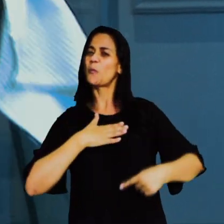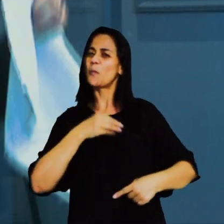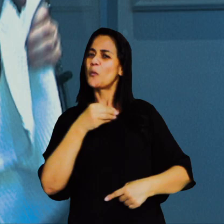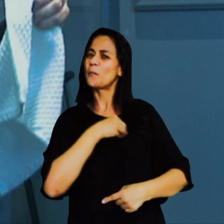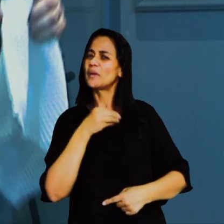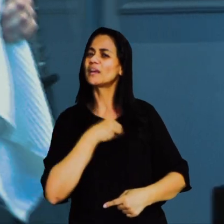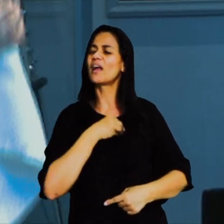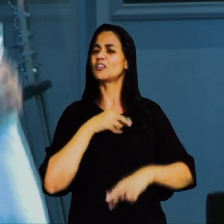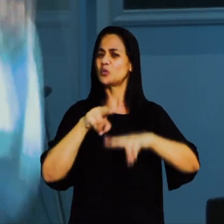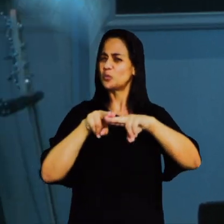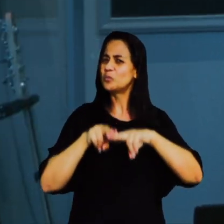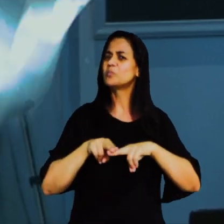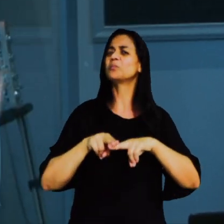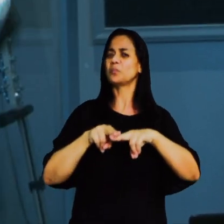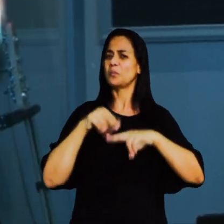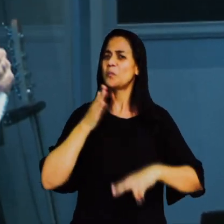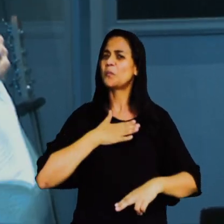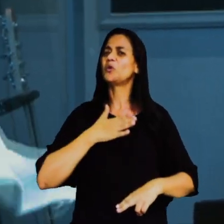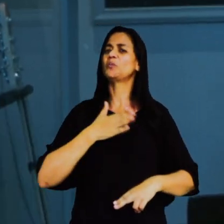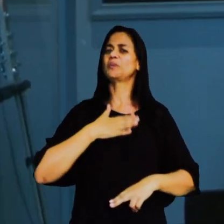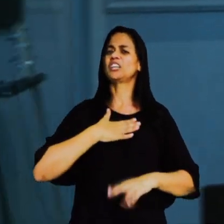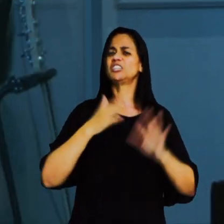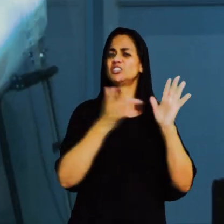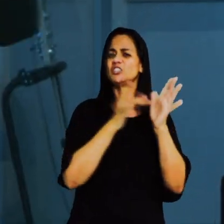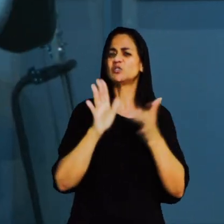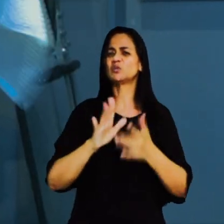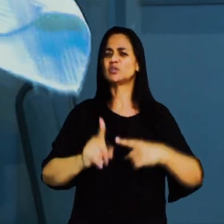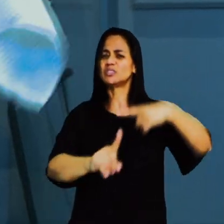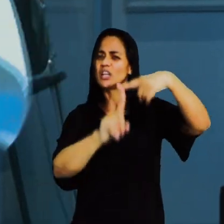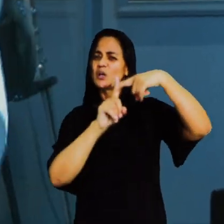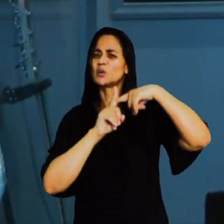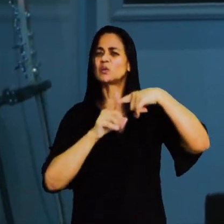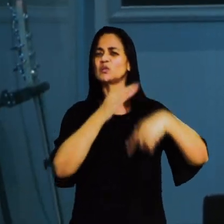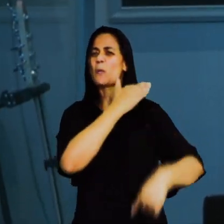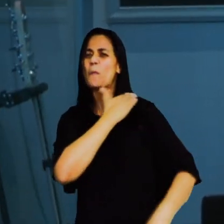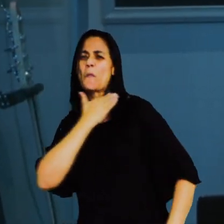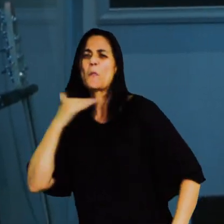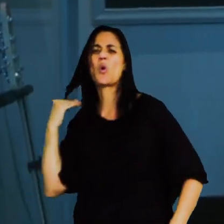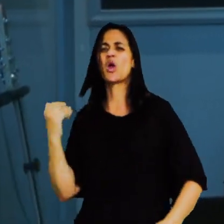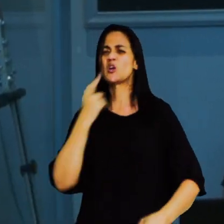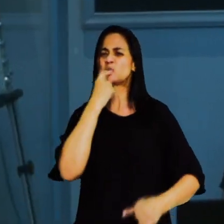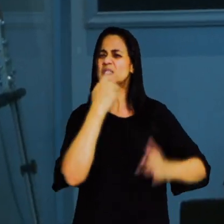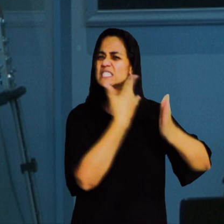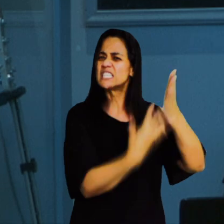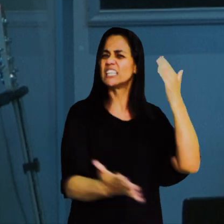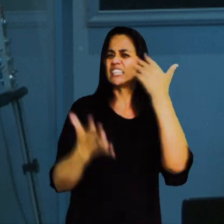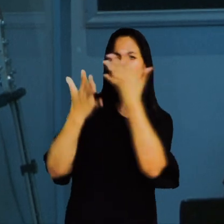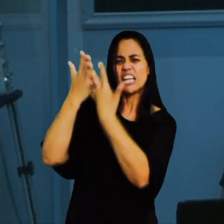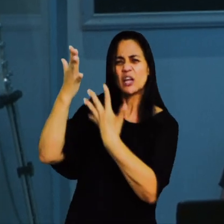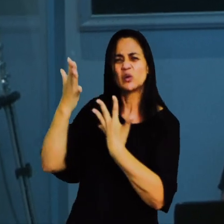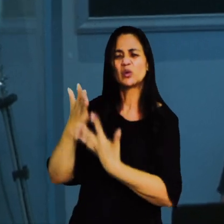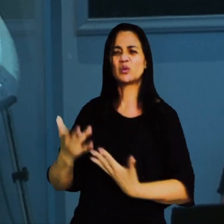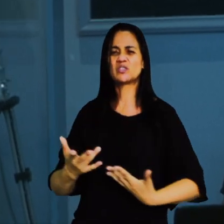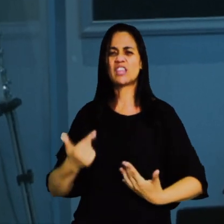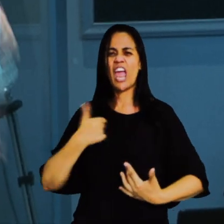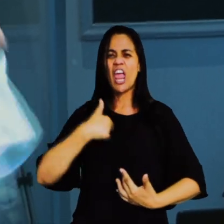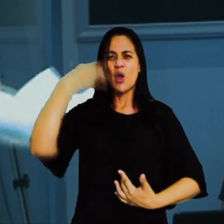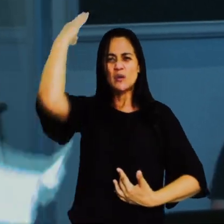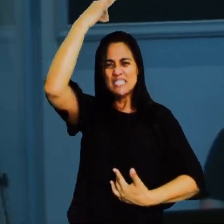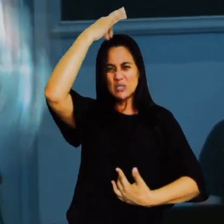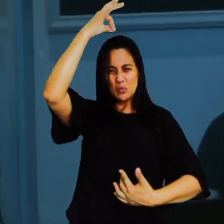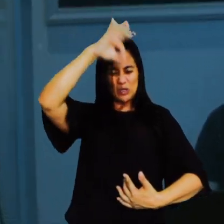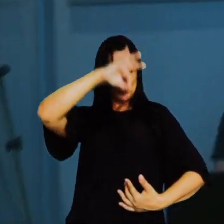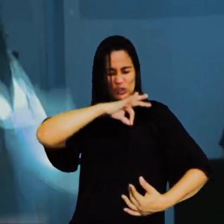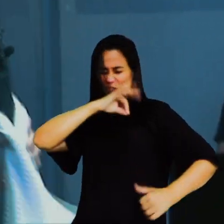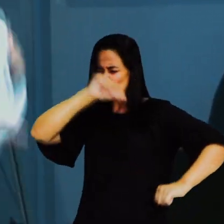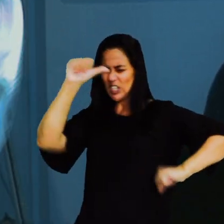cruz, derramando do seu sangue, é radical. Falar que eu tenho o Espírito de Deus dentro de mim é radical. Então, se eu tenho que viver